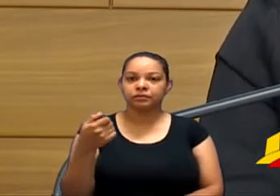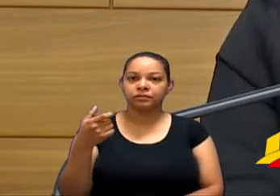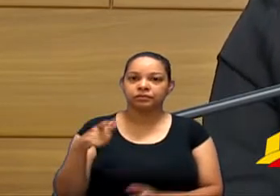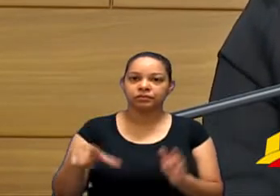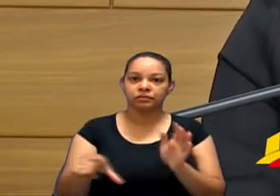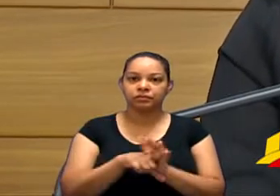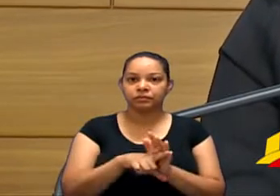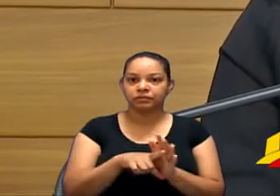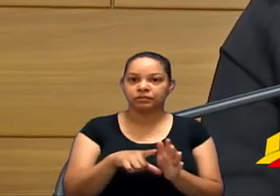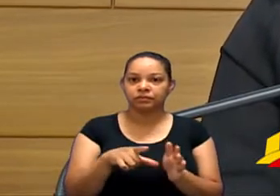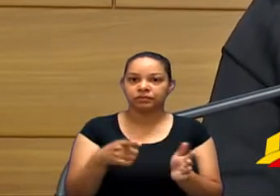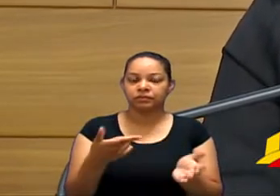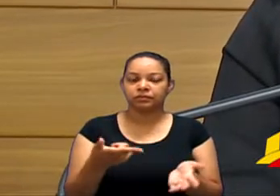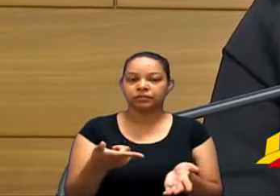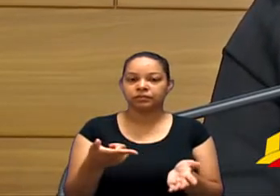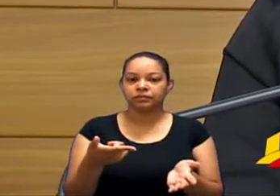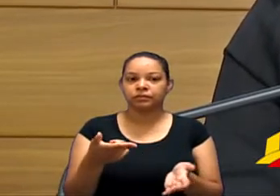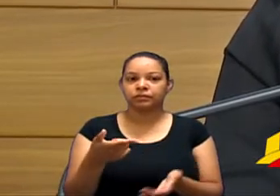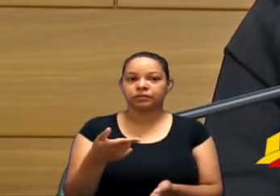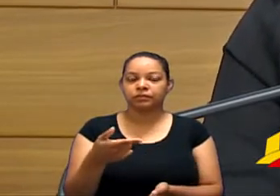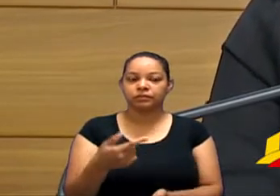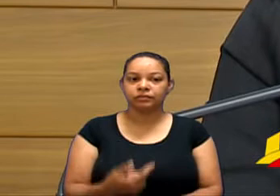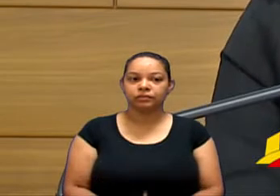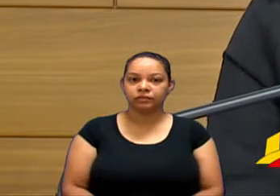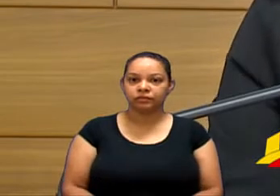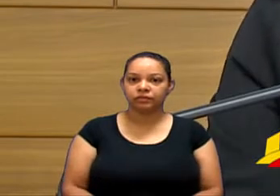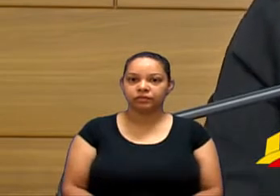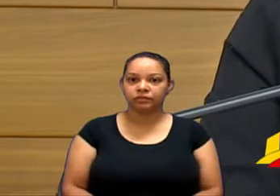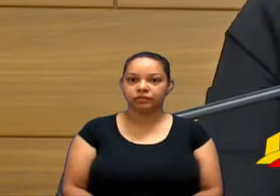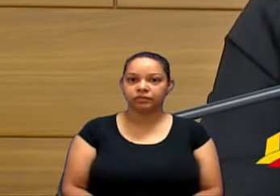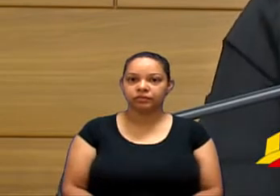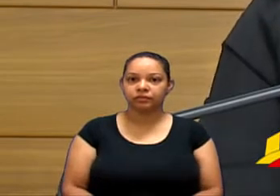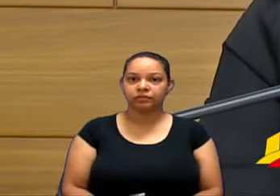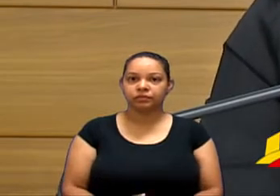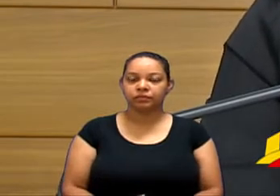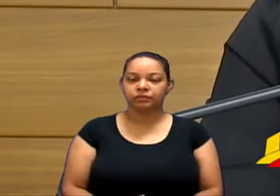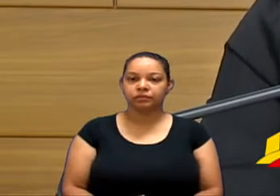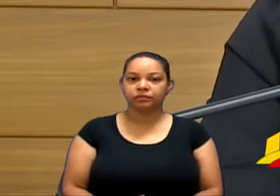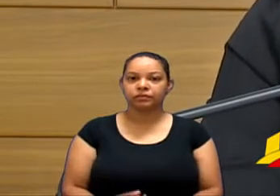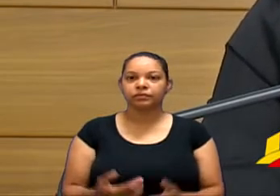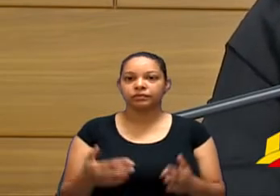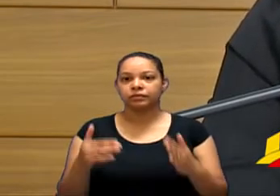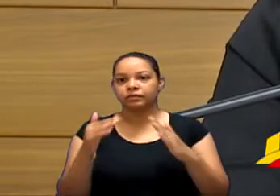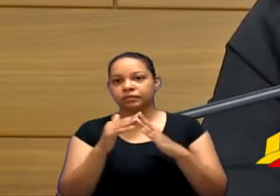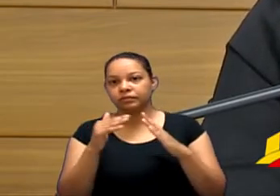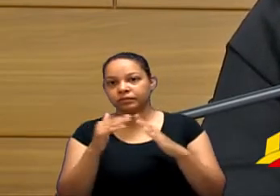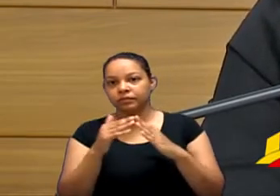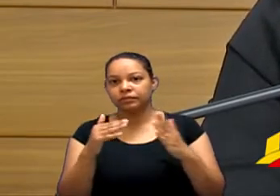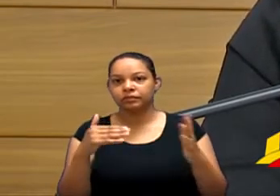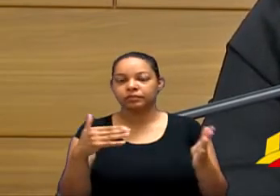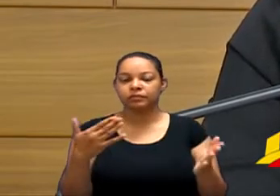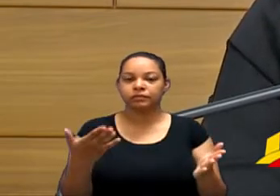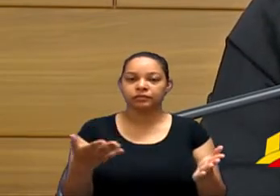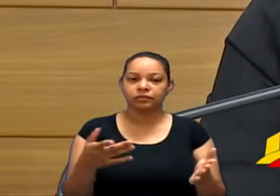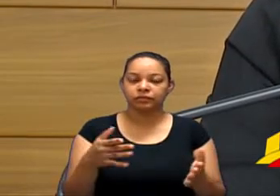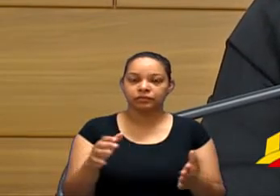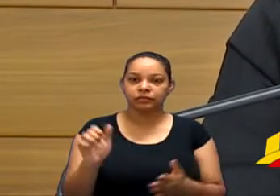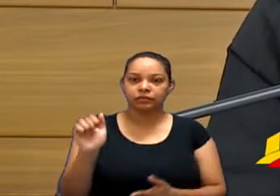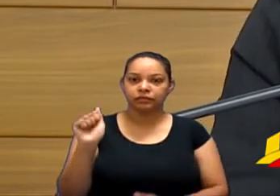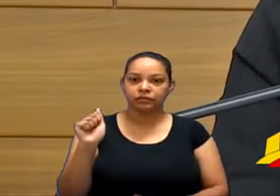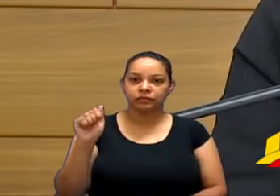protocolo número 209 2022 ofício da associação de moradores e amigos do Jardim Brasilândia a mobra